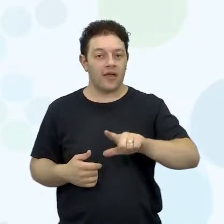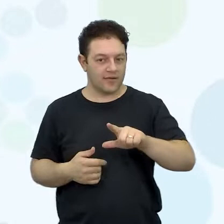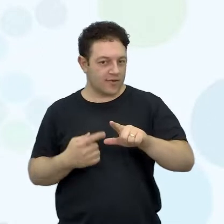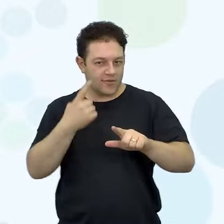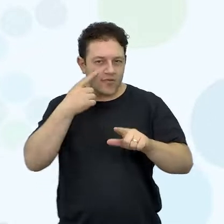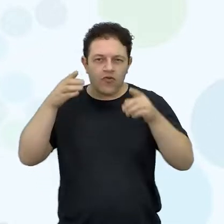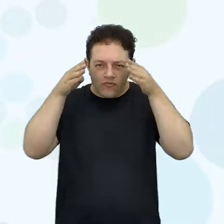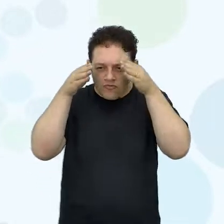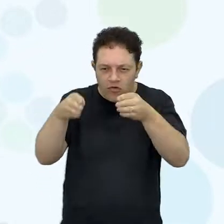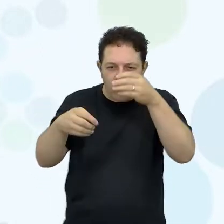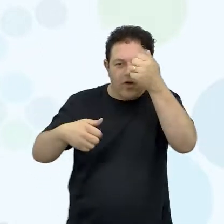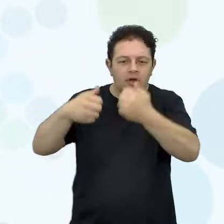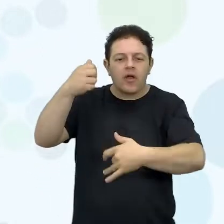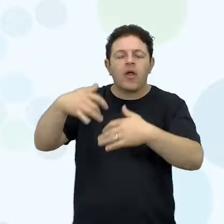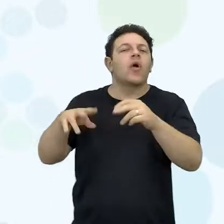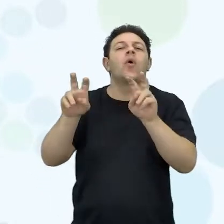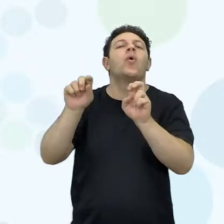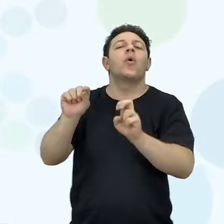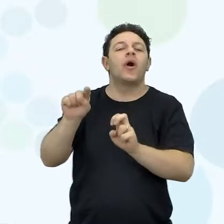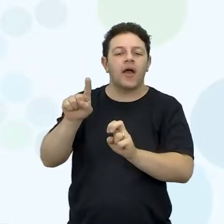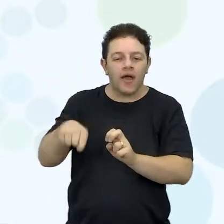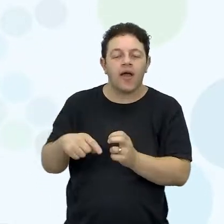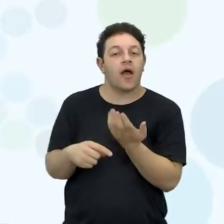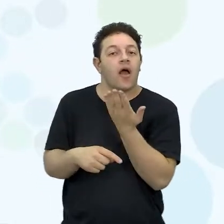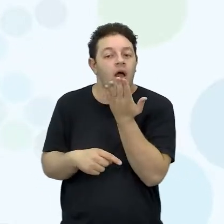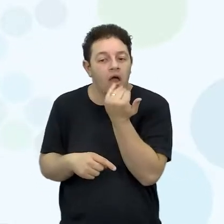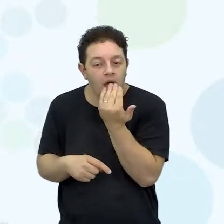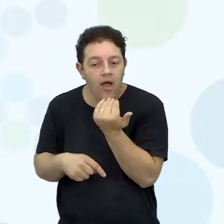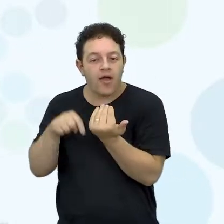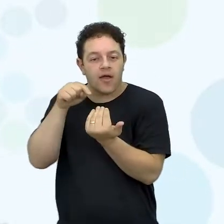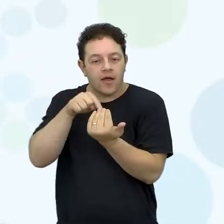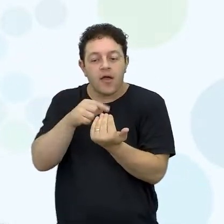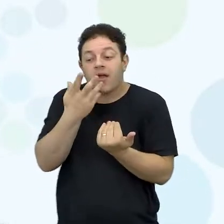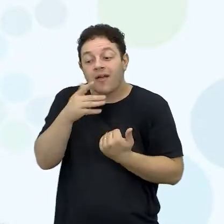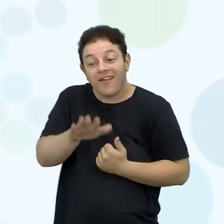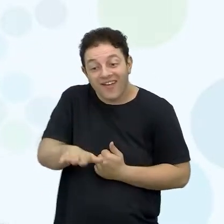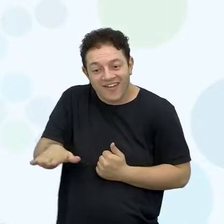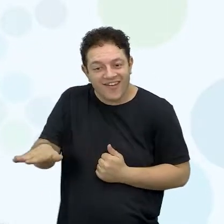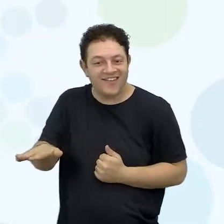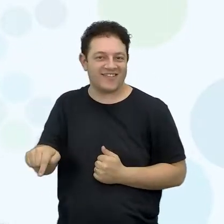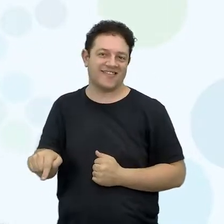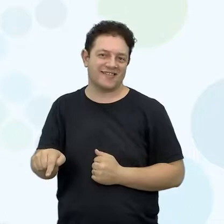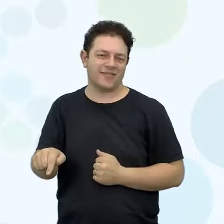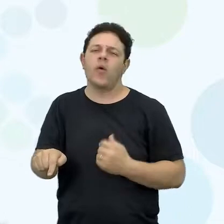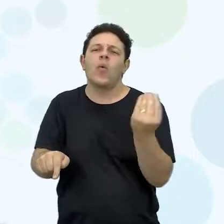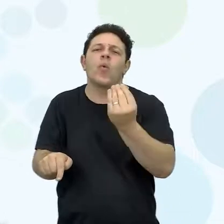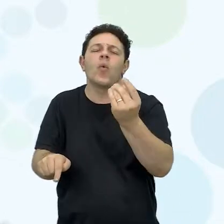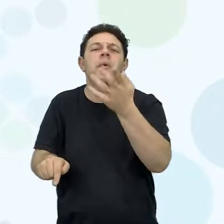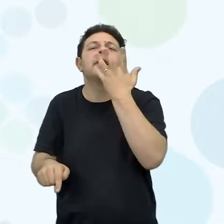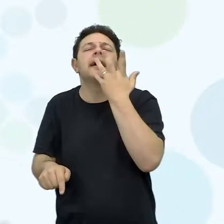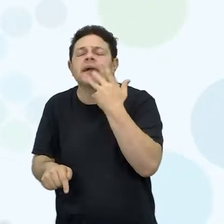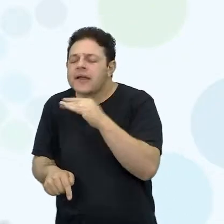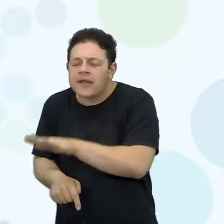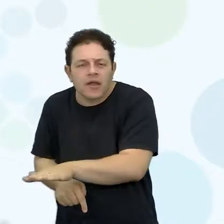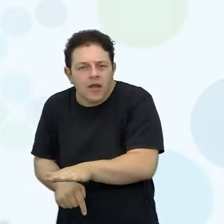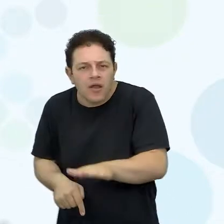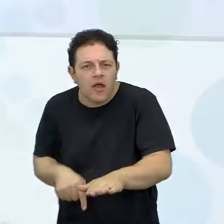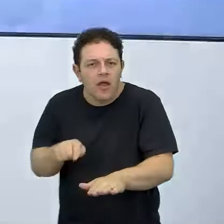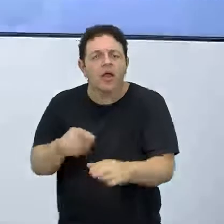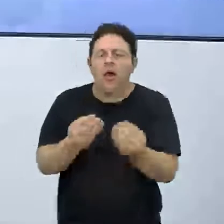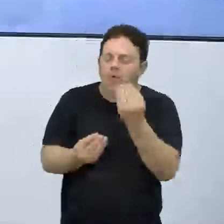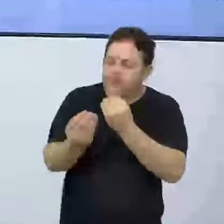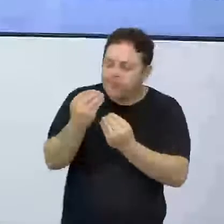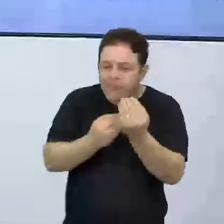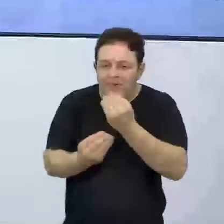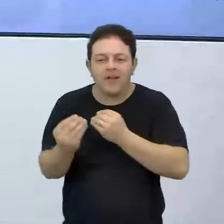vai focar no aspecto da alimentação infantil. Então, como as nossas crianças podem